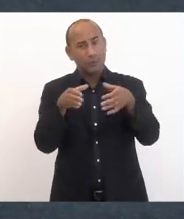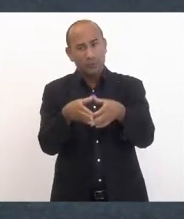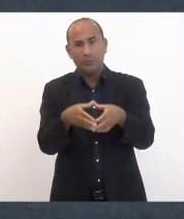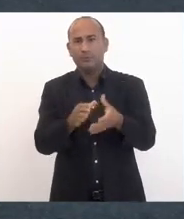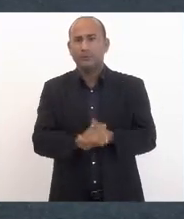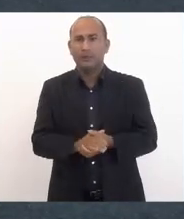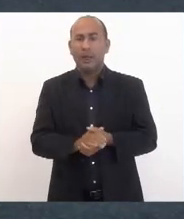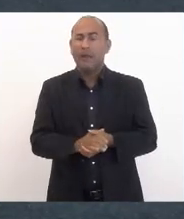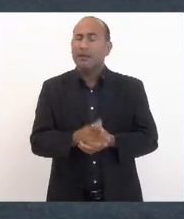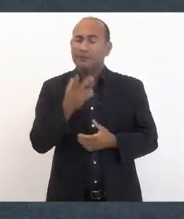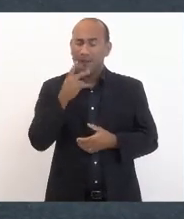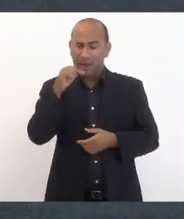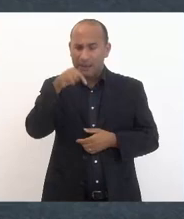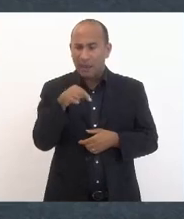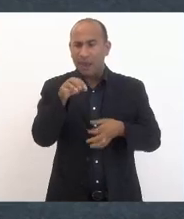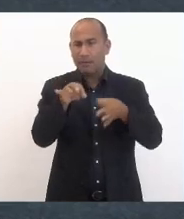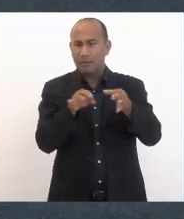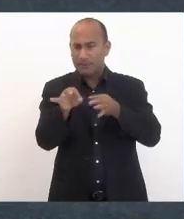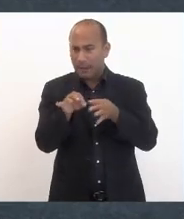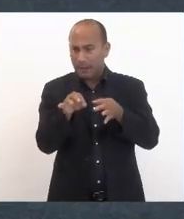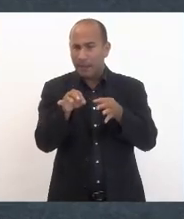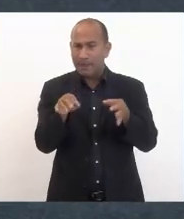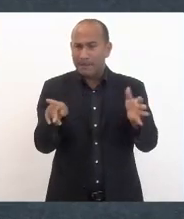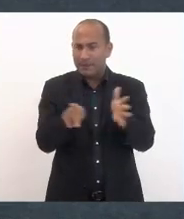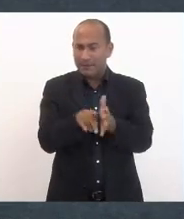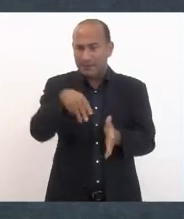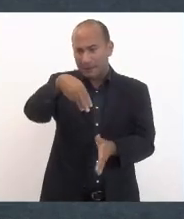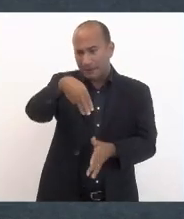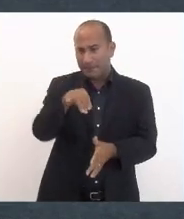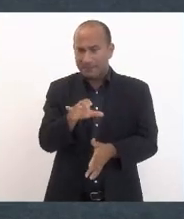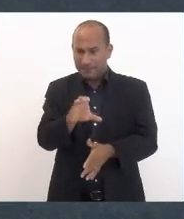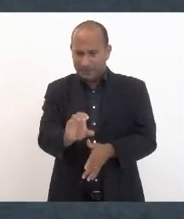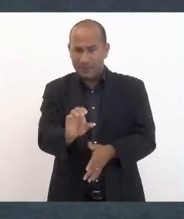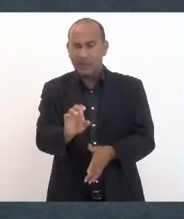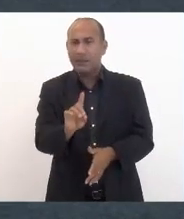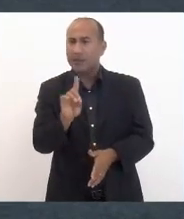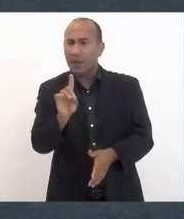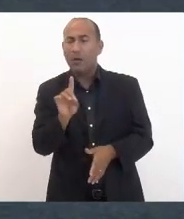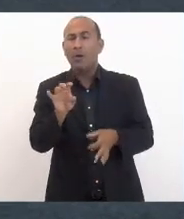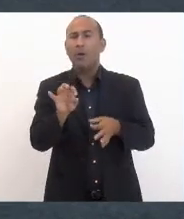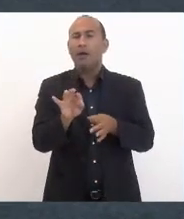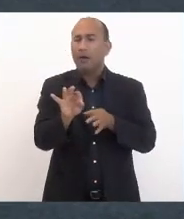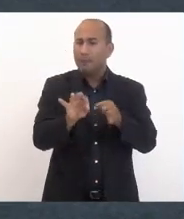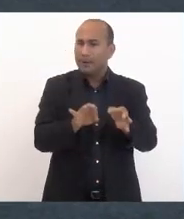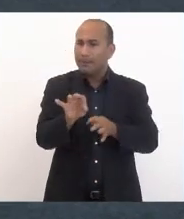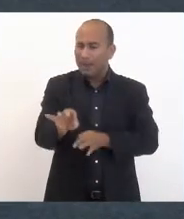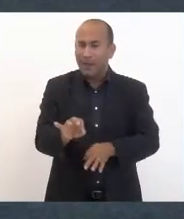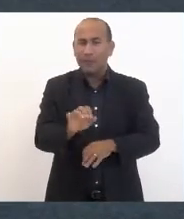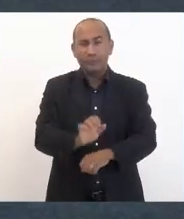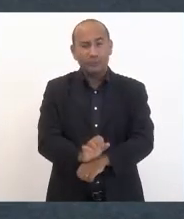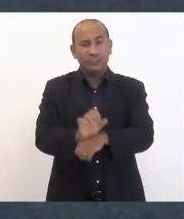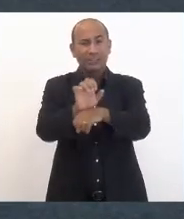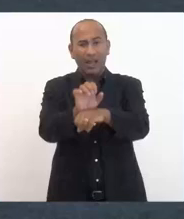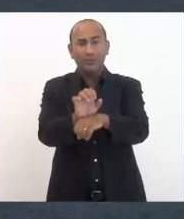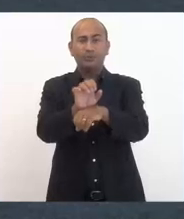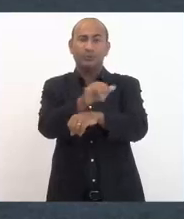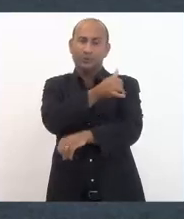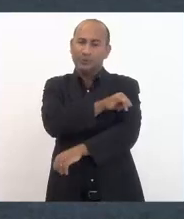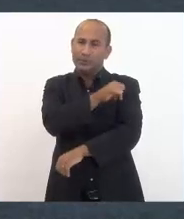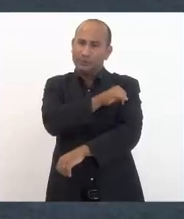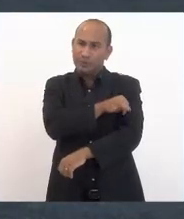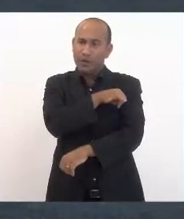Esse não é um projeto de interesse, MINC, meramente corporativo. Esse é um projeto de interesse do Estado do Rio de Janeiro,